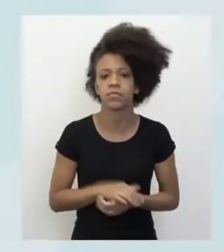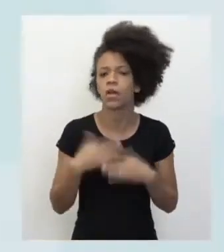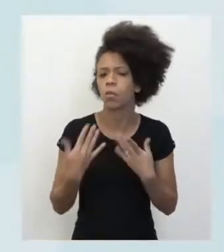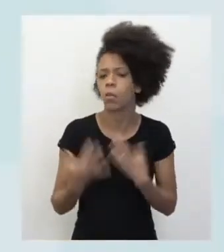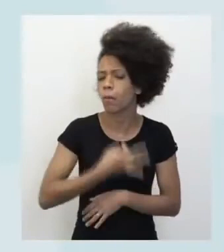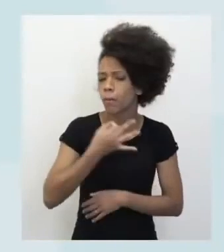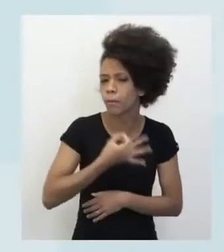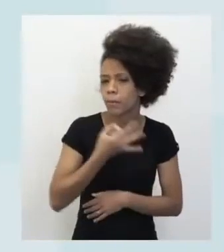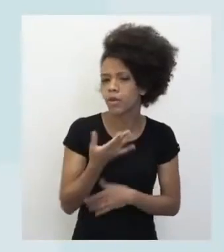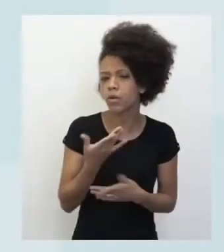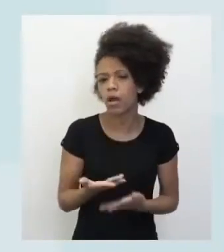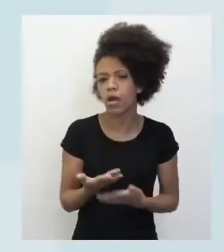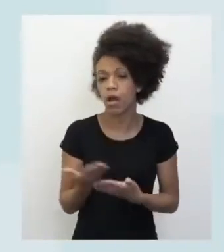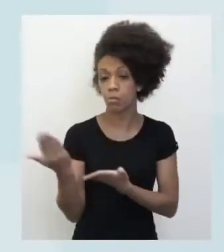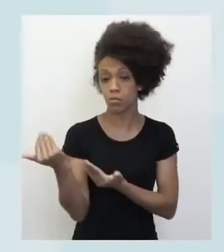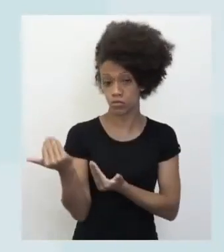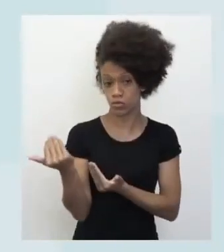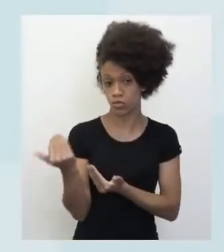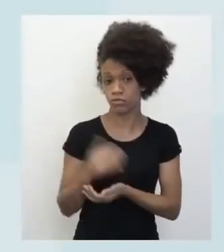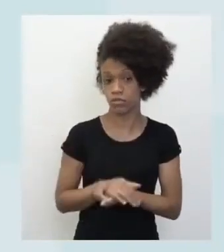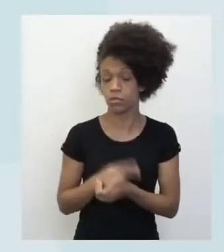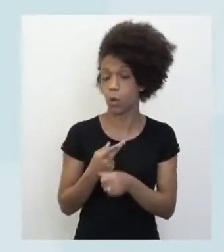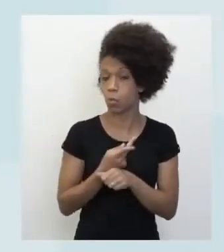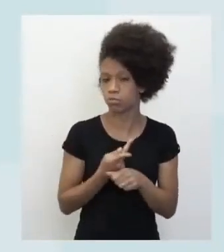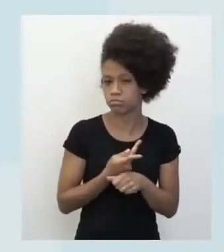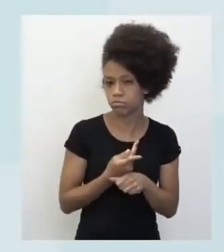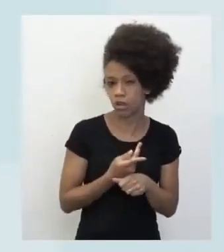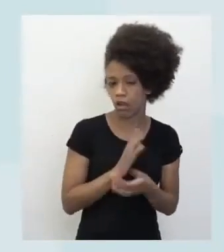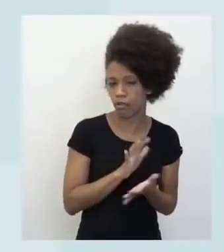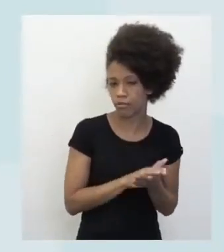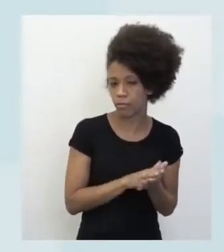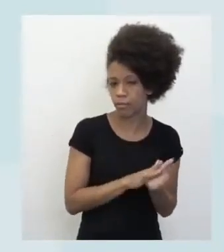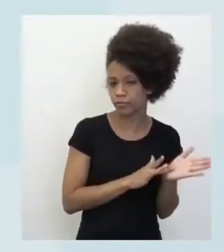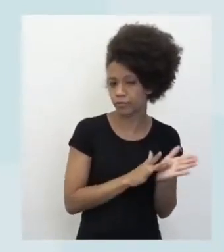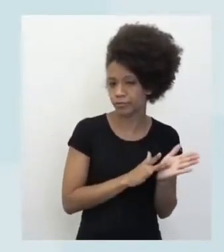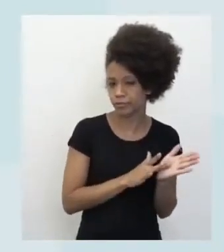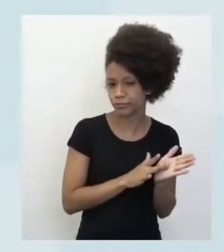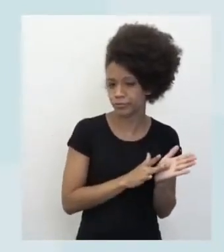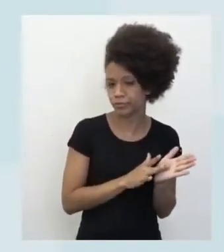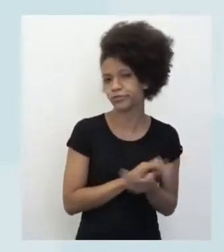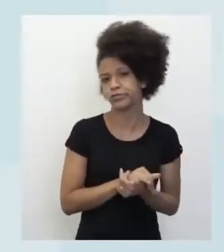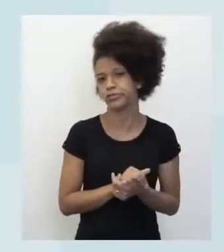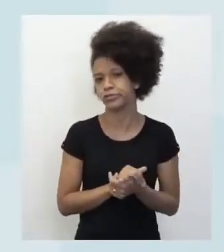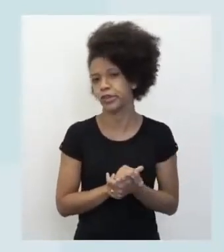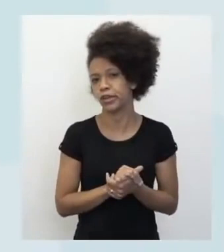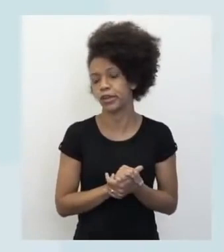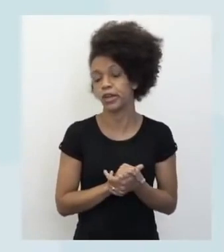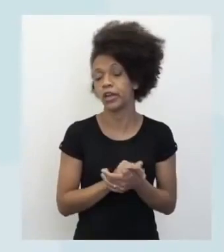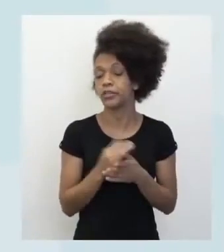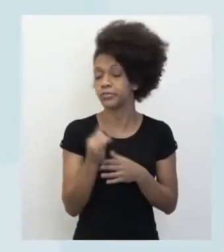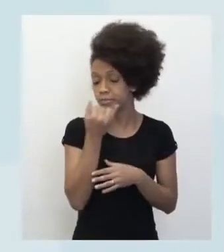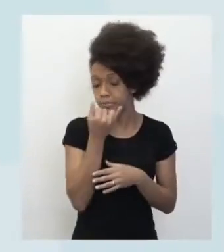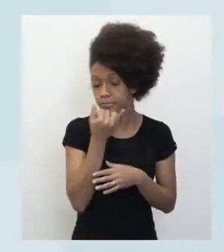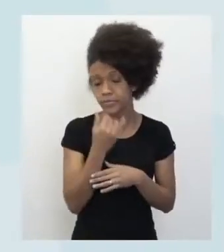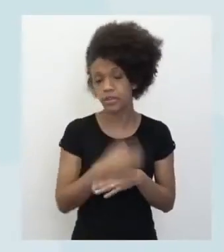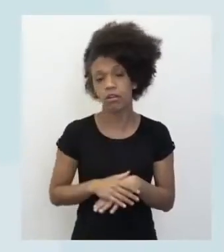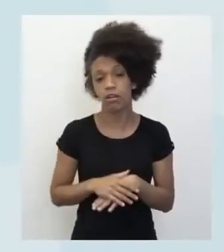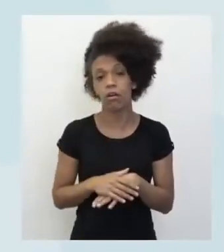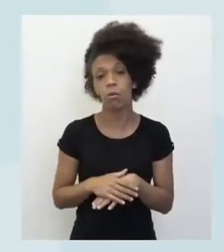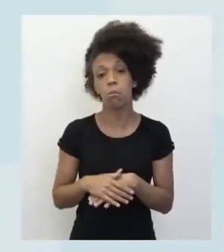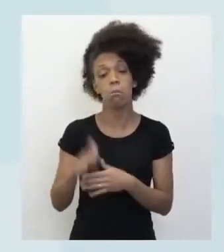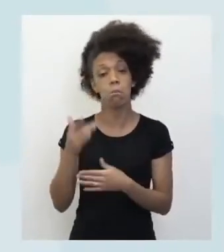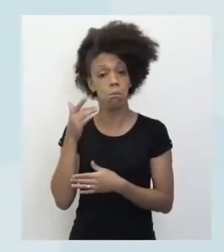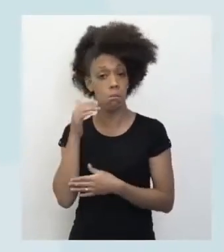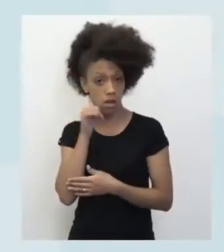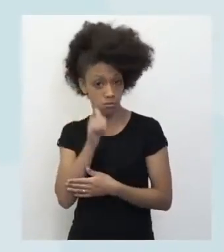opinião em relação a uma jovem que busca o casamento para fugir das agressões que